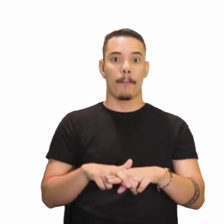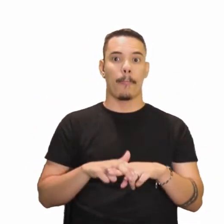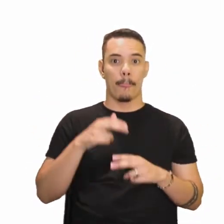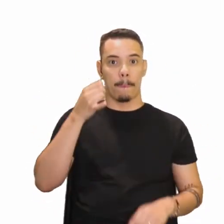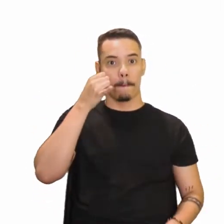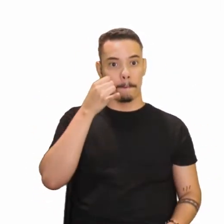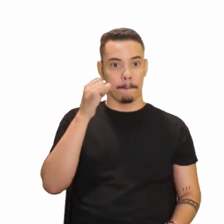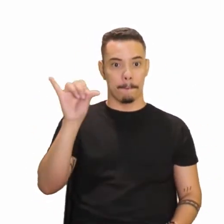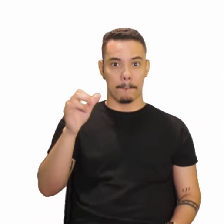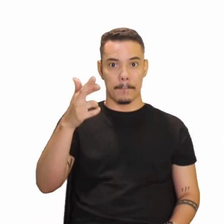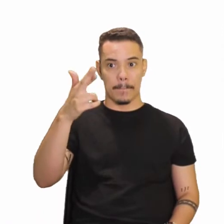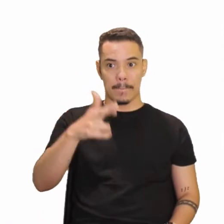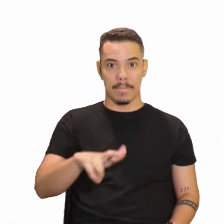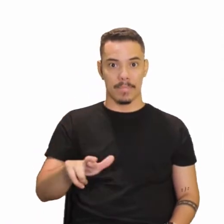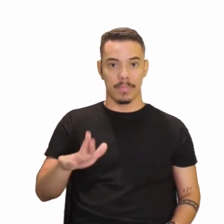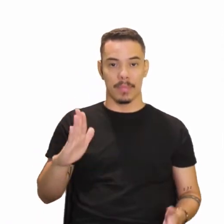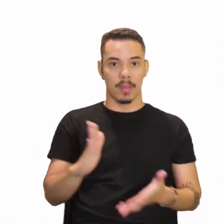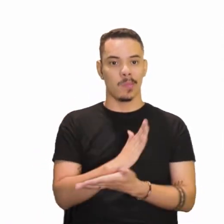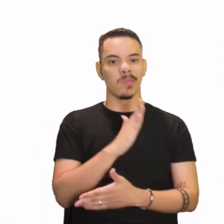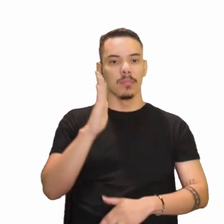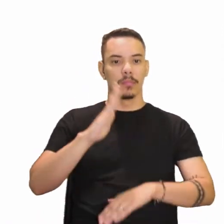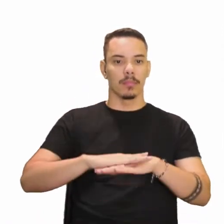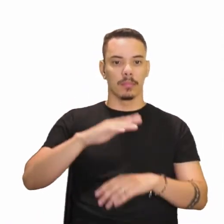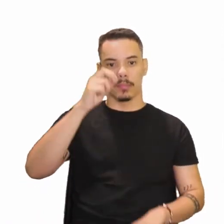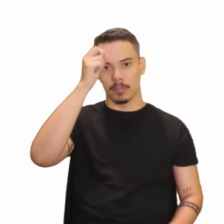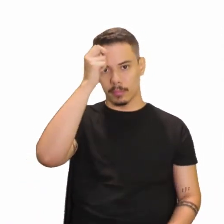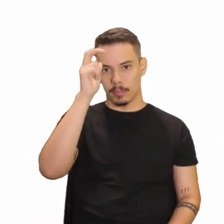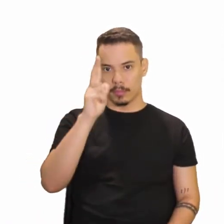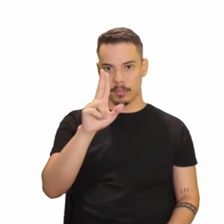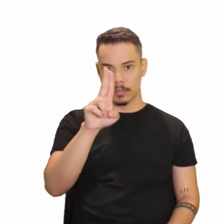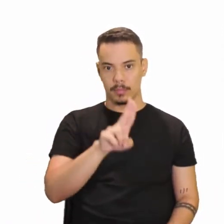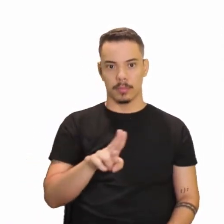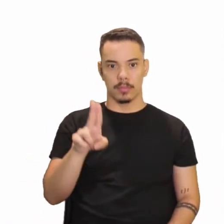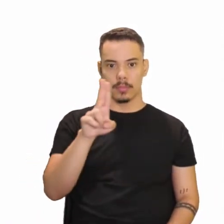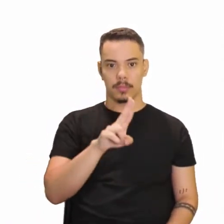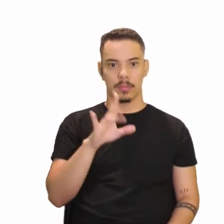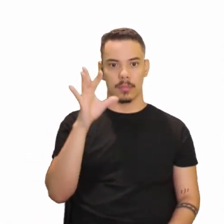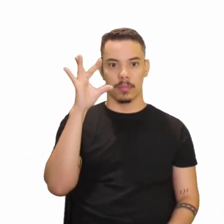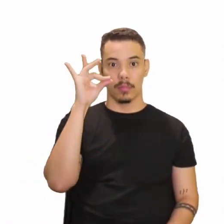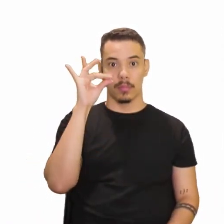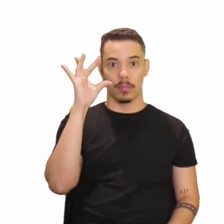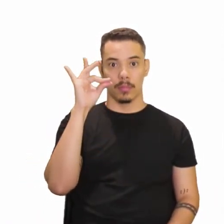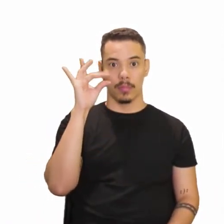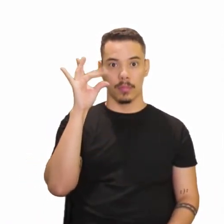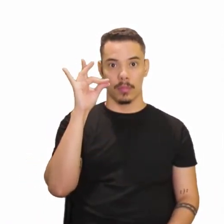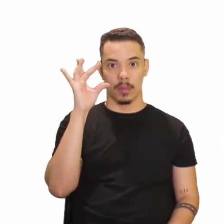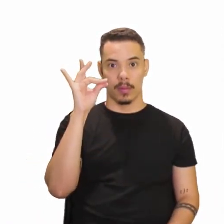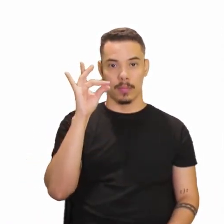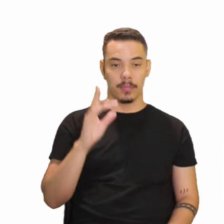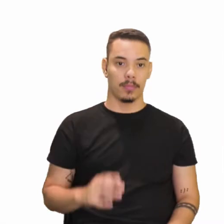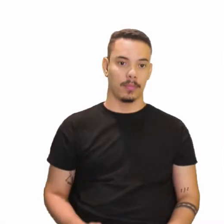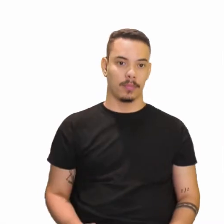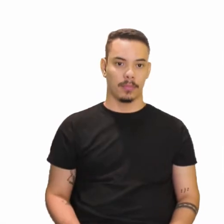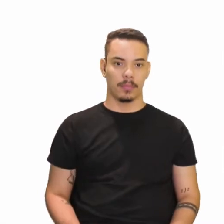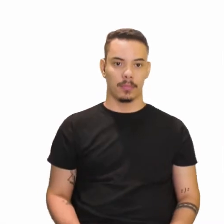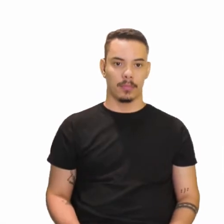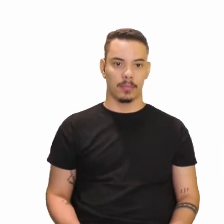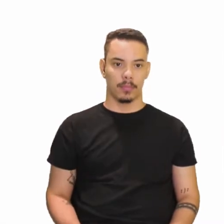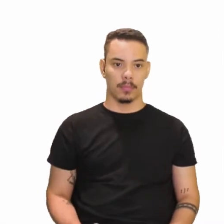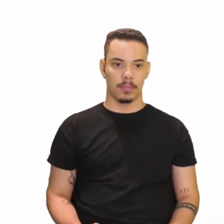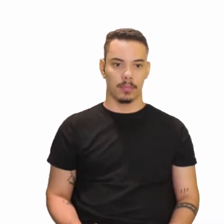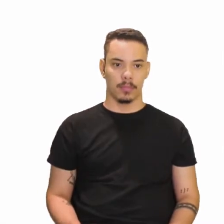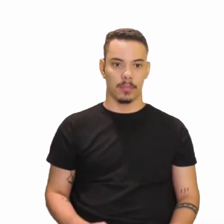não ficar reprovado alguns mais espertinhos vai fazer o uso do quê da cola da colinha